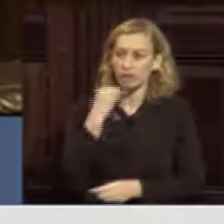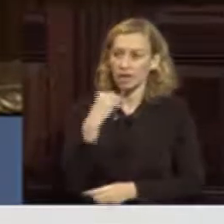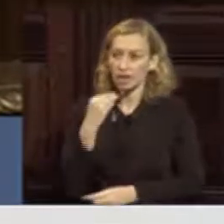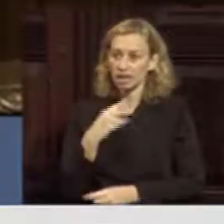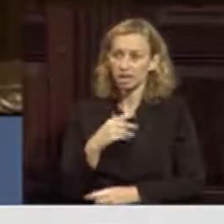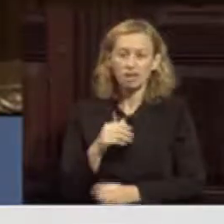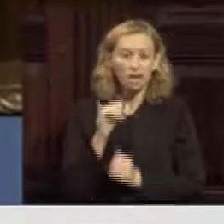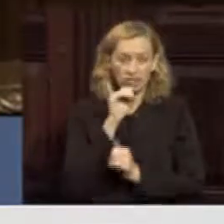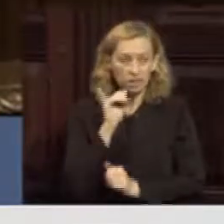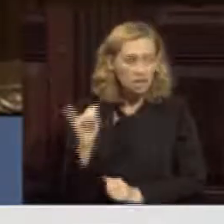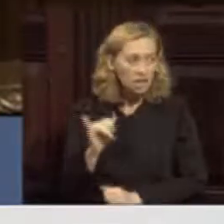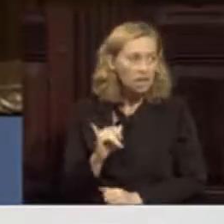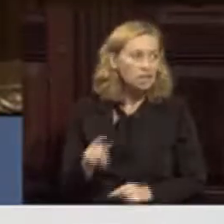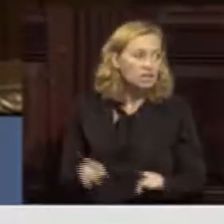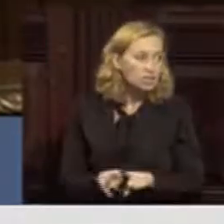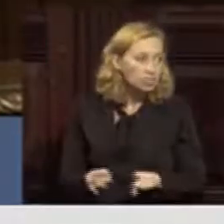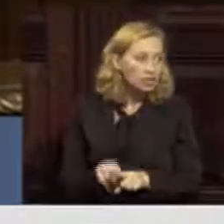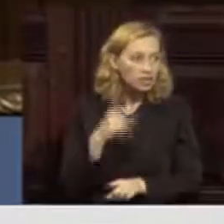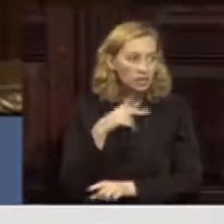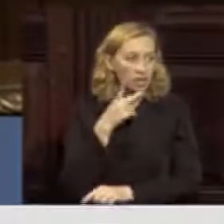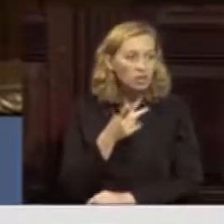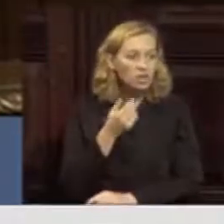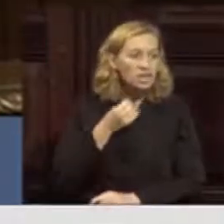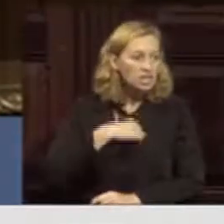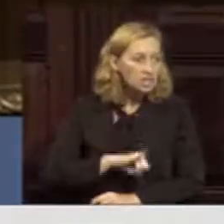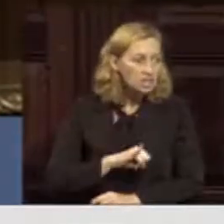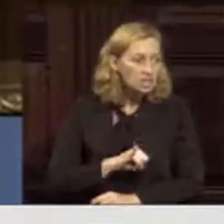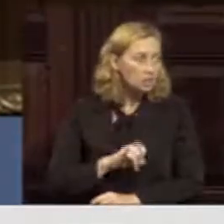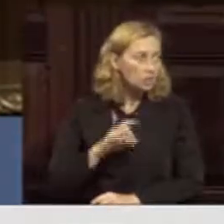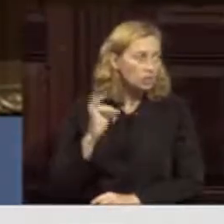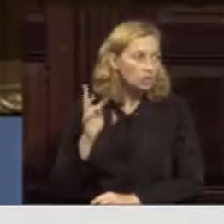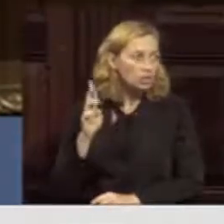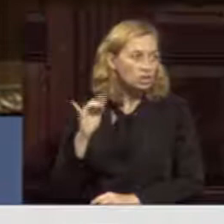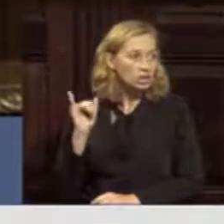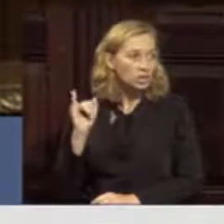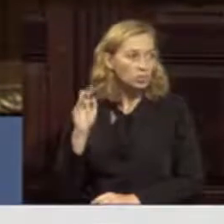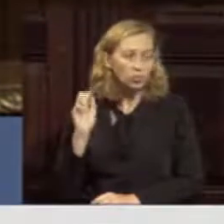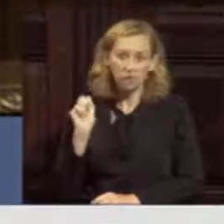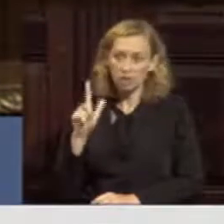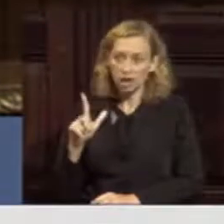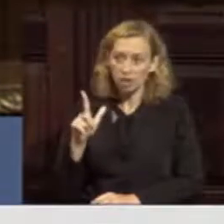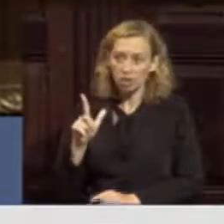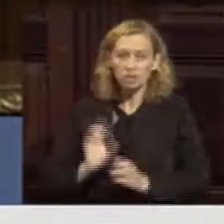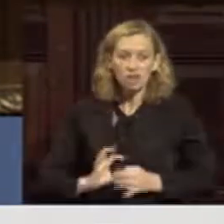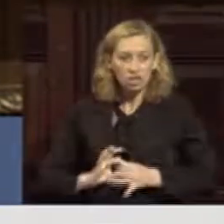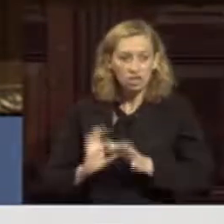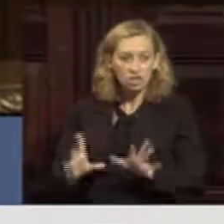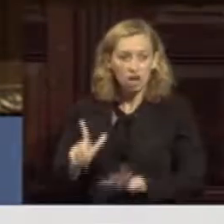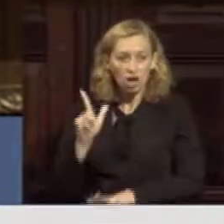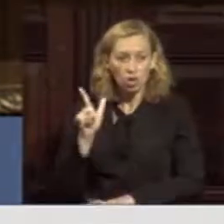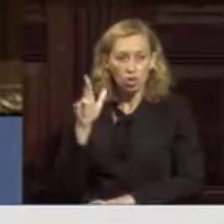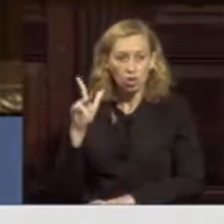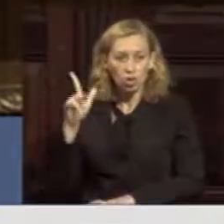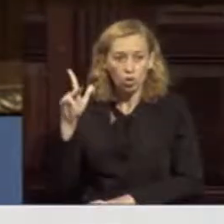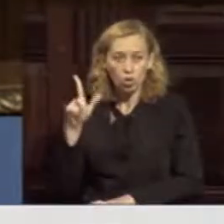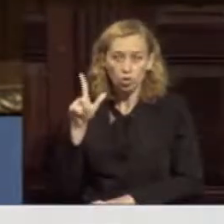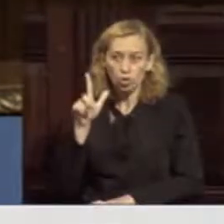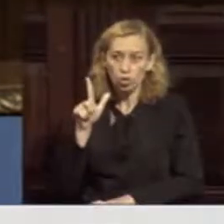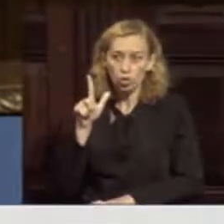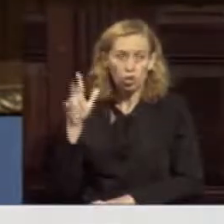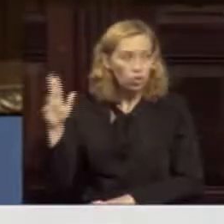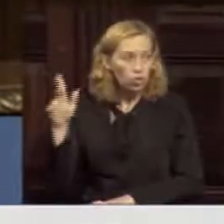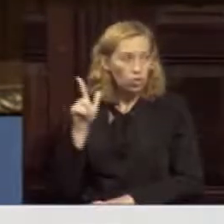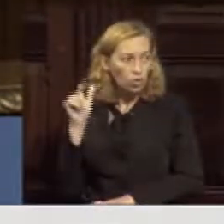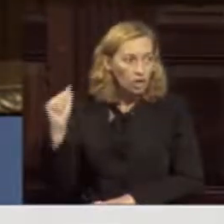amenizá-la. Disse ainda que se o tribunal permitir que Lula se candidate e se eleja presidente, não restaurar outra alternativa do que a